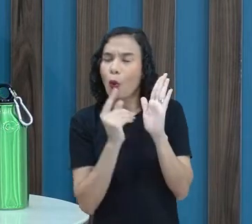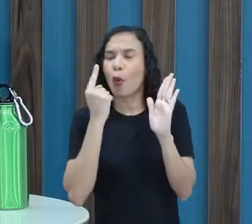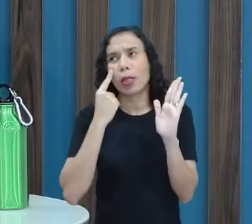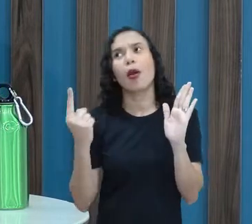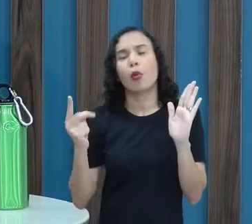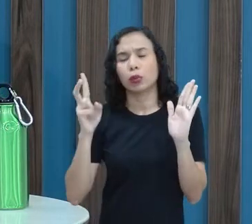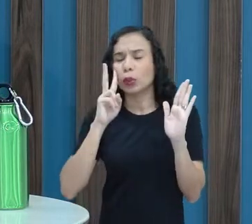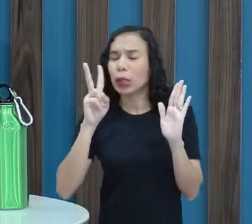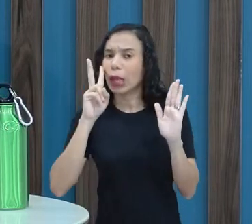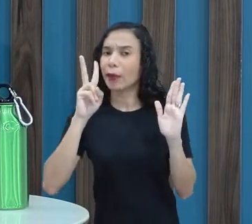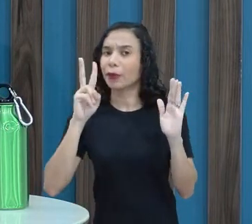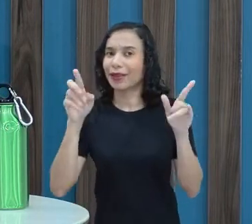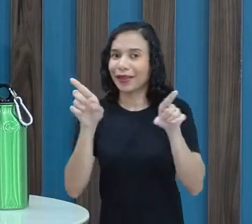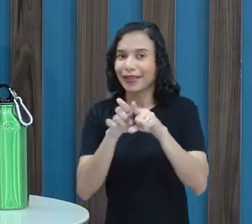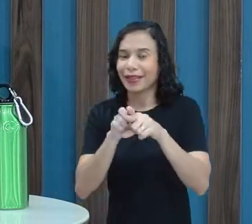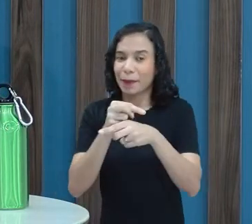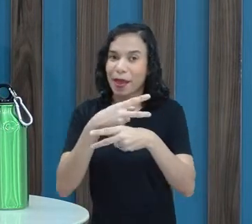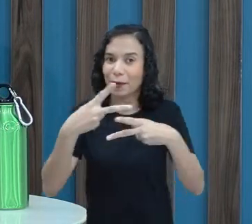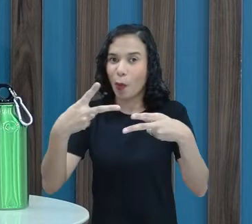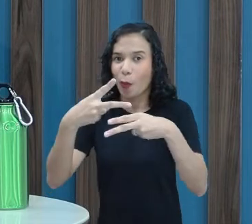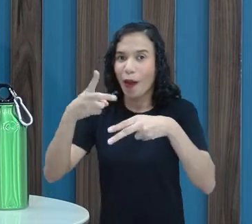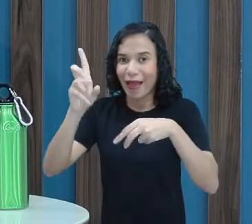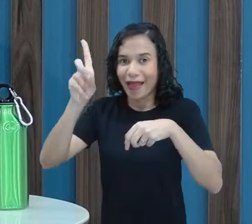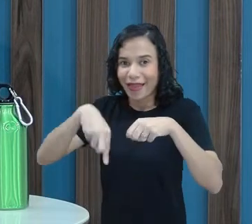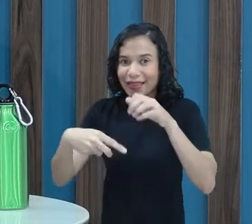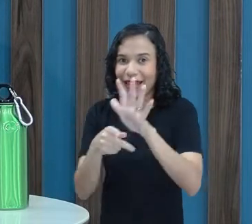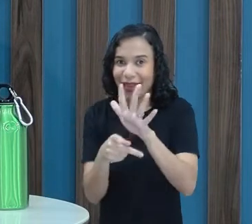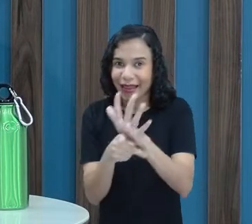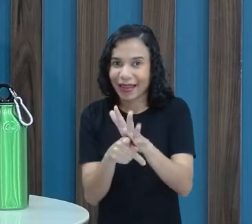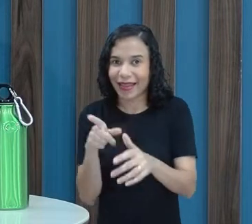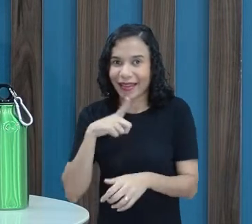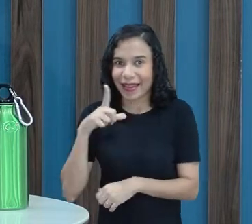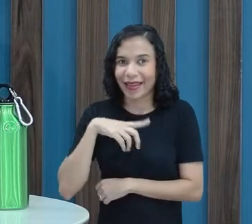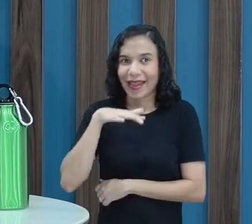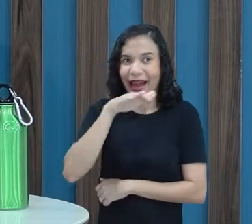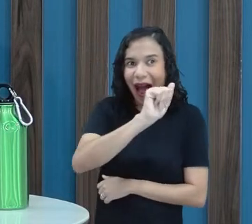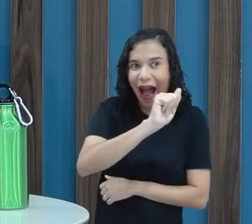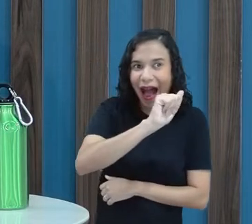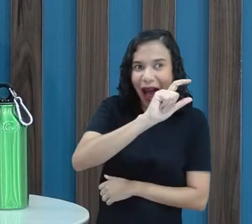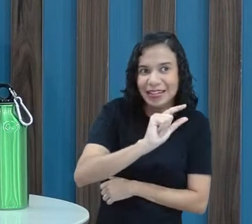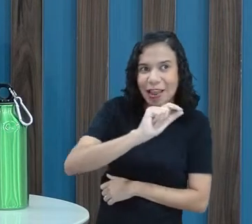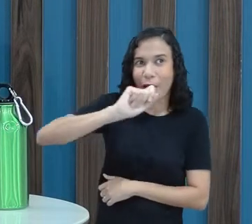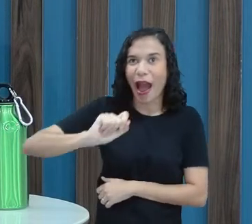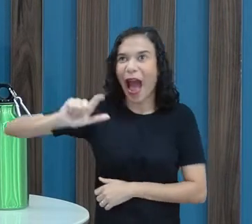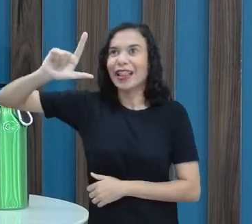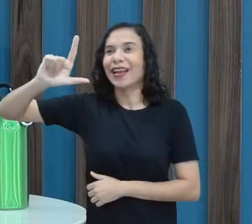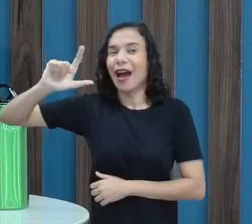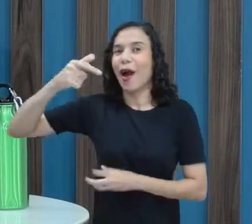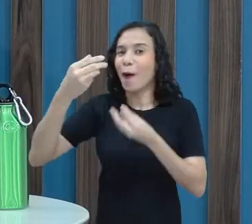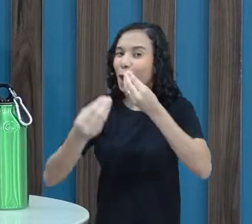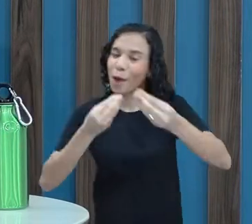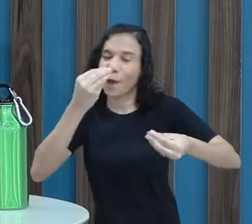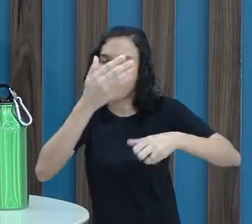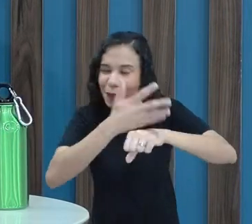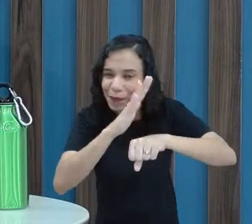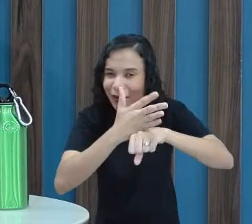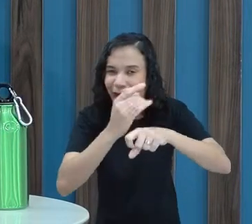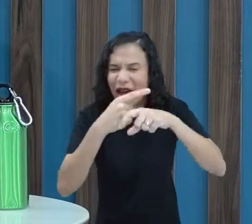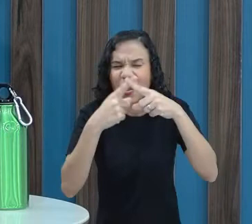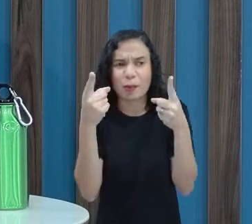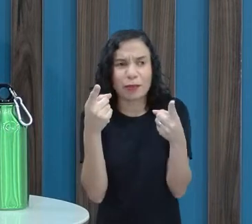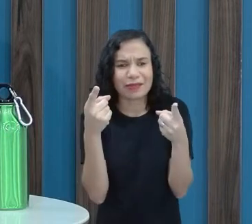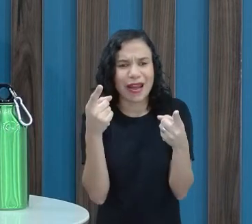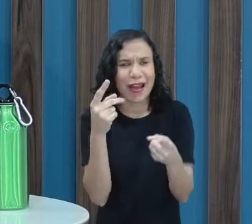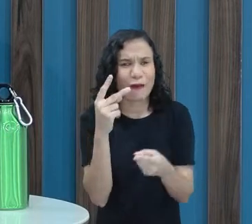lembro, inclusive, de uma coisa que é um spoiler já, que é Olha usar aí. o azinho, o azão, É. como é que funciona ali. É, exatamente. Mas